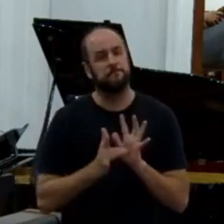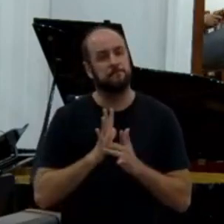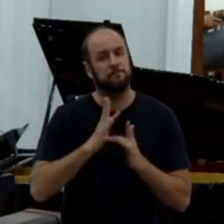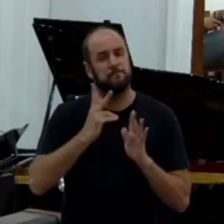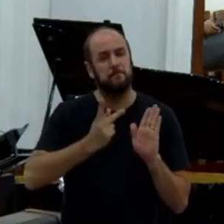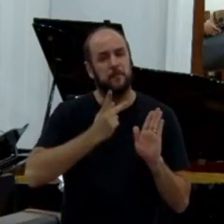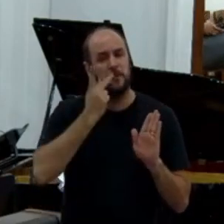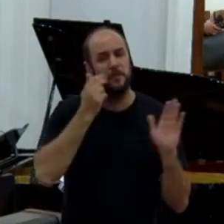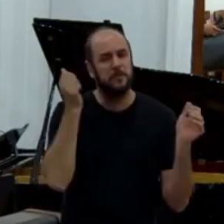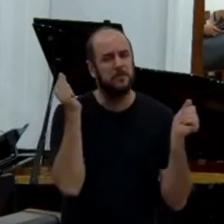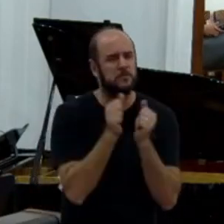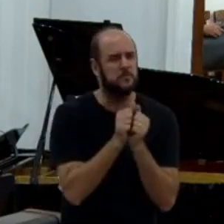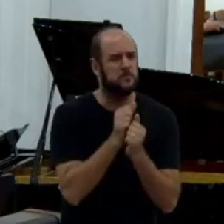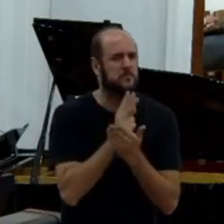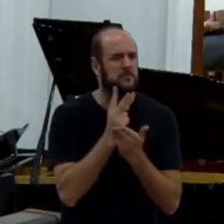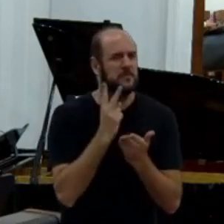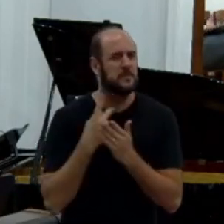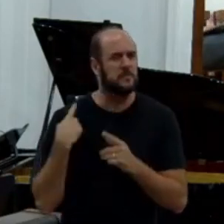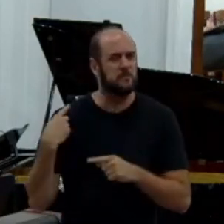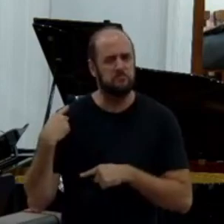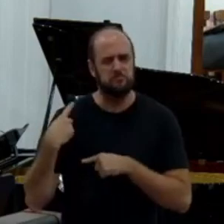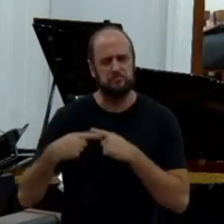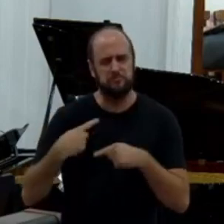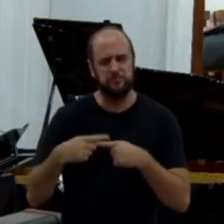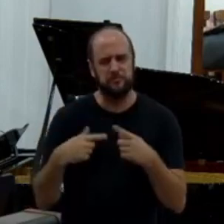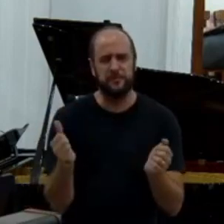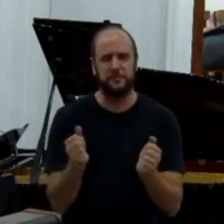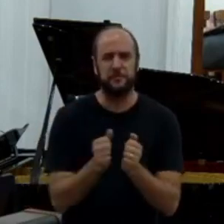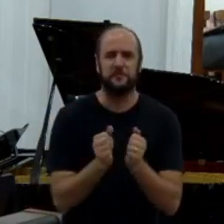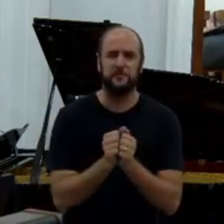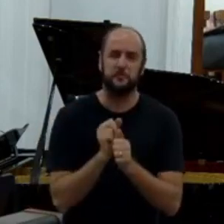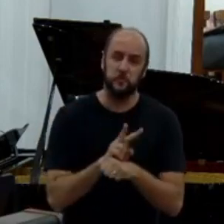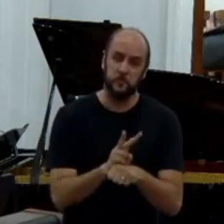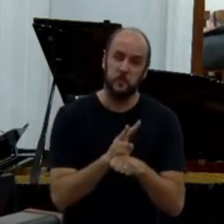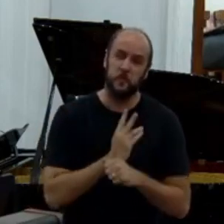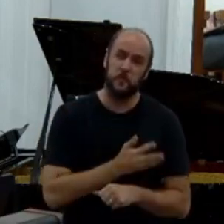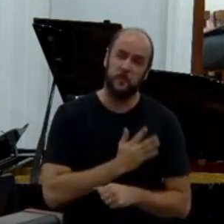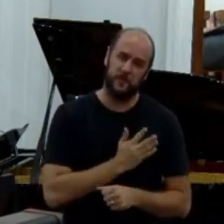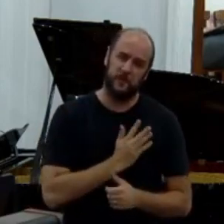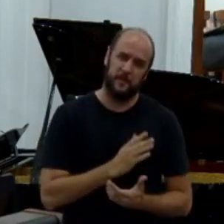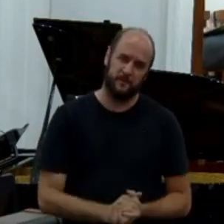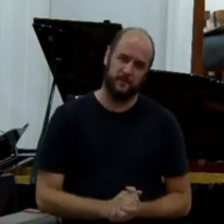promete estar conosco em todo o processo, tratando o nosso coração.